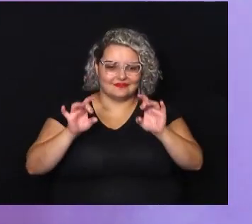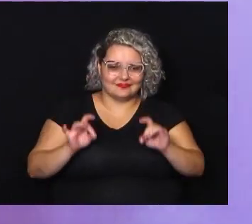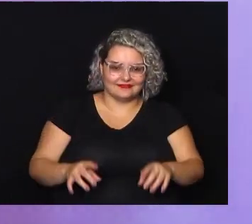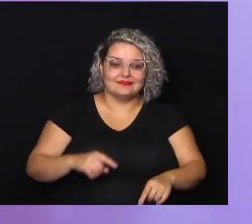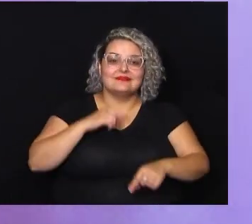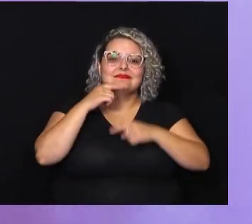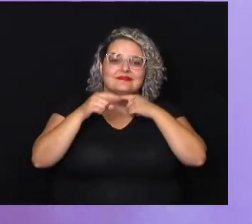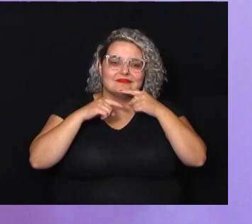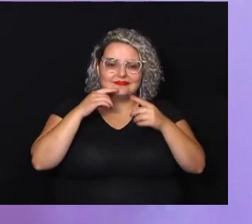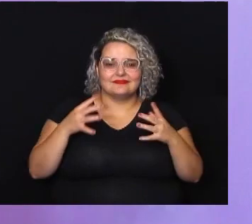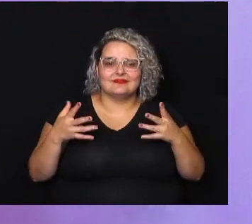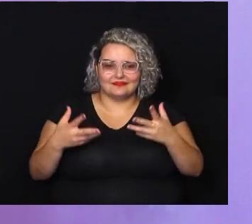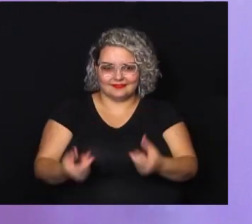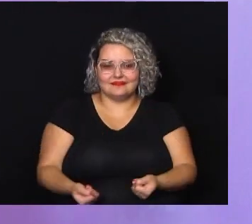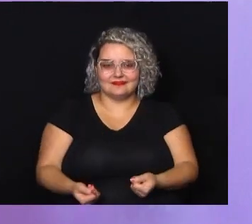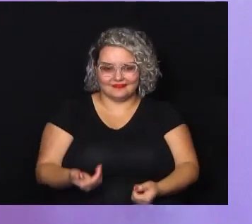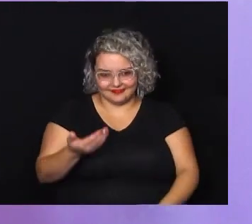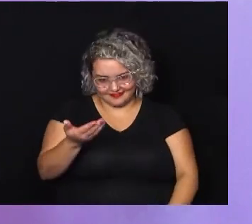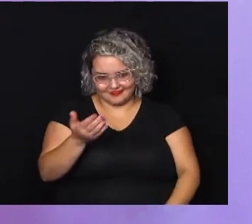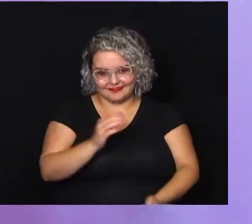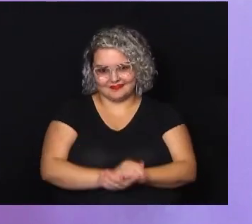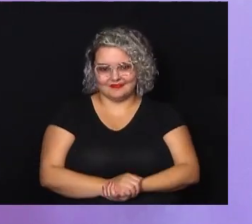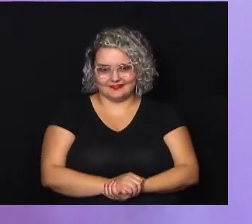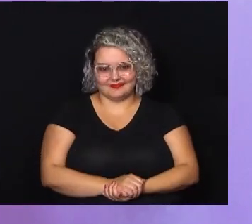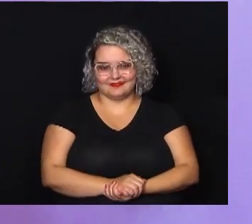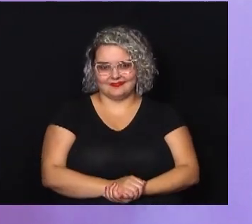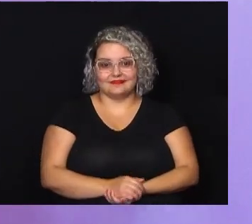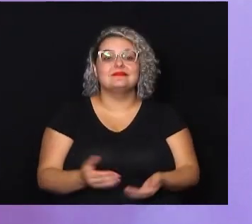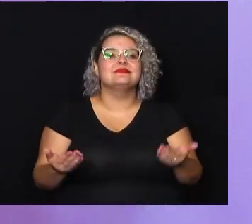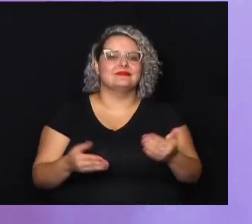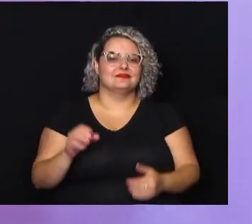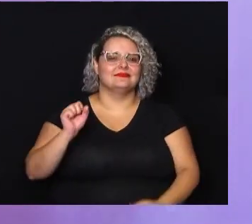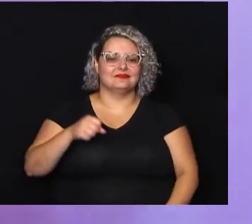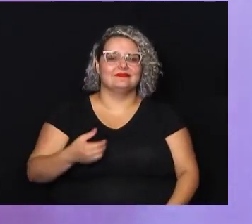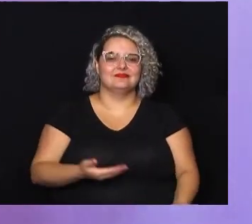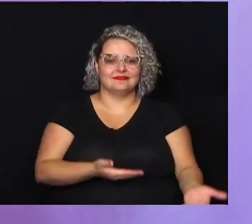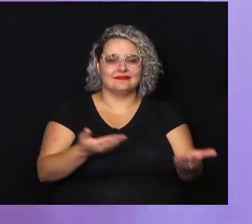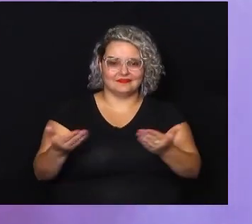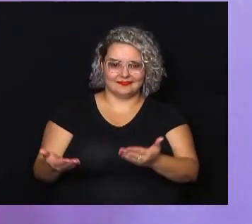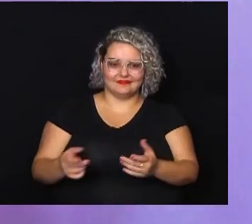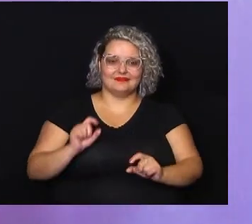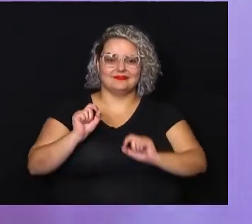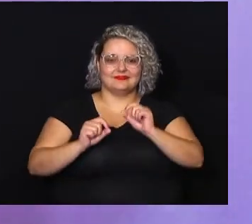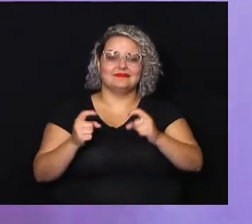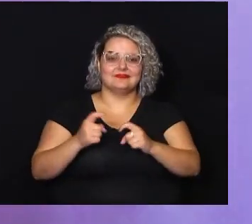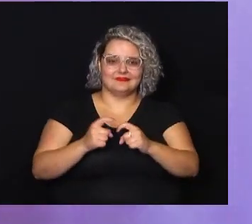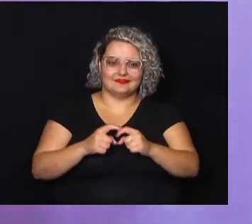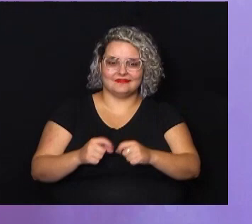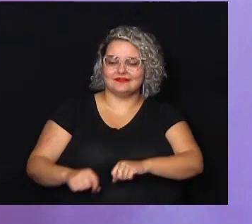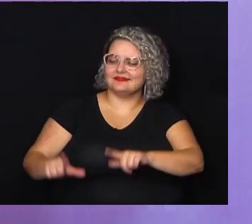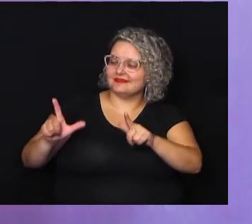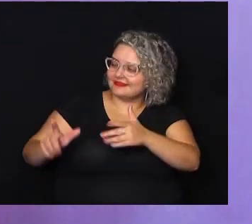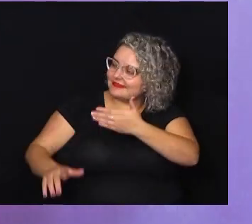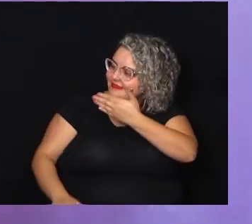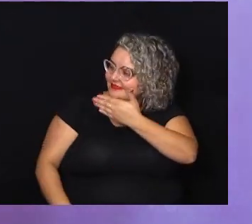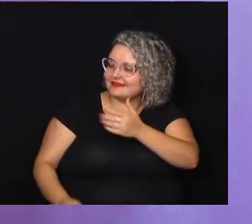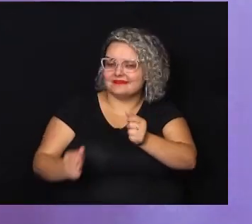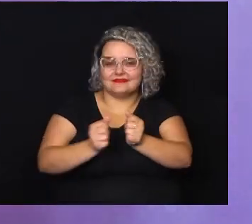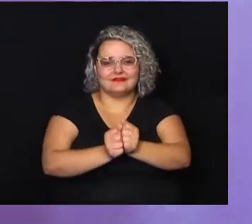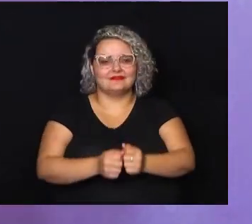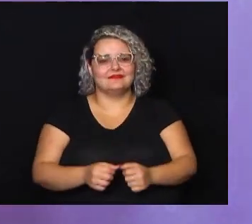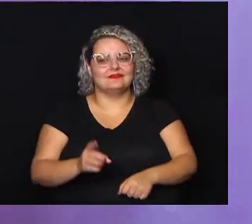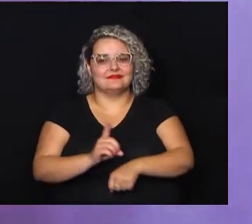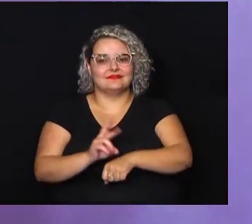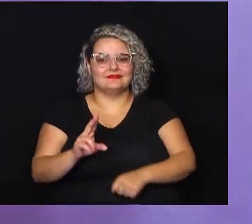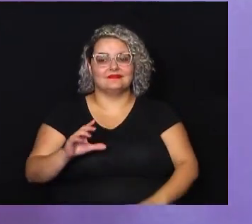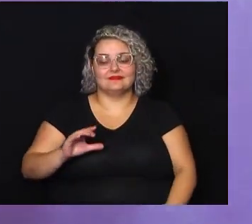nossa produção vai atrás de um especialista para tirar todas as dúvidas para você. Agora sim, vou te apresentar quem é o